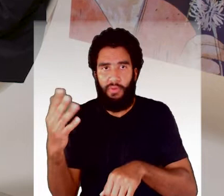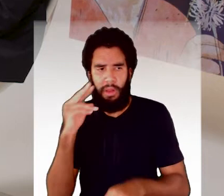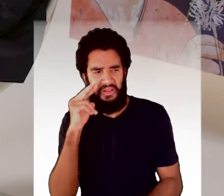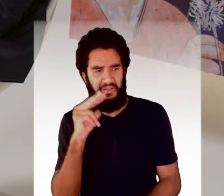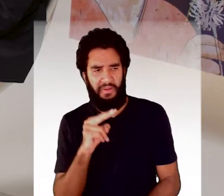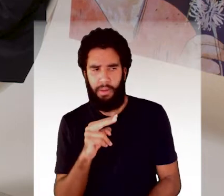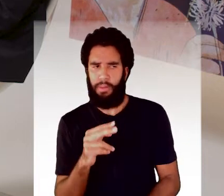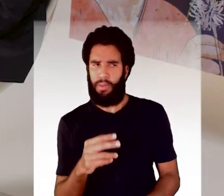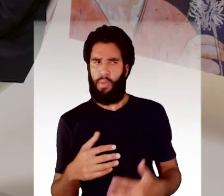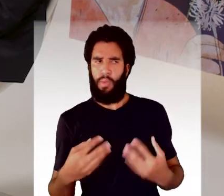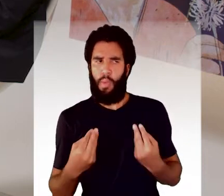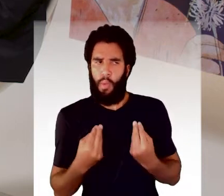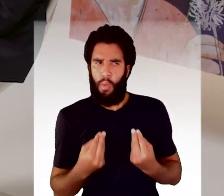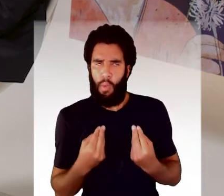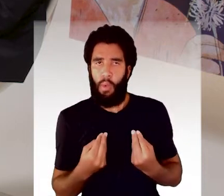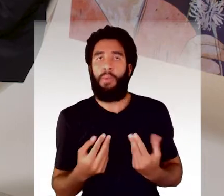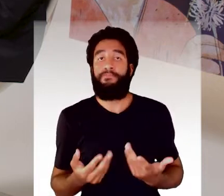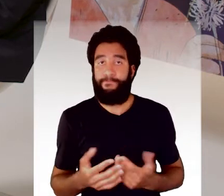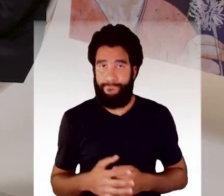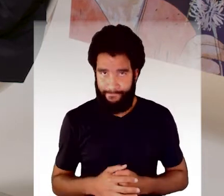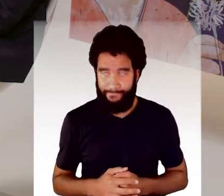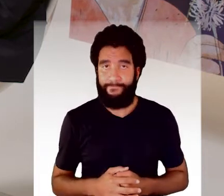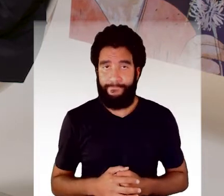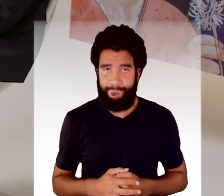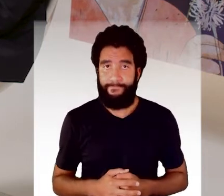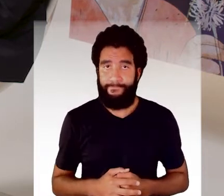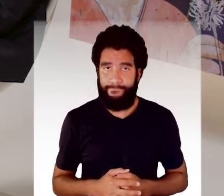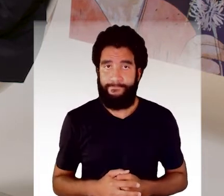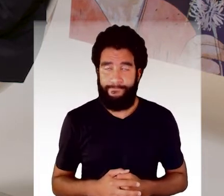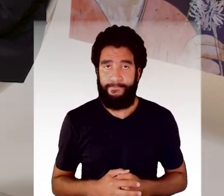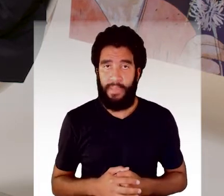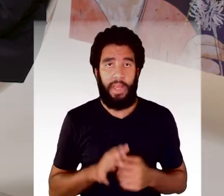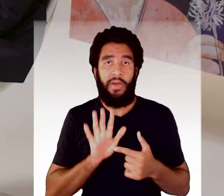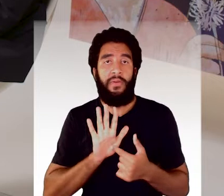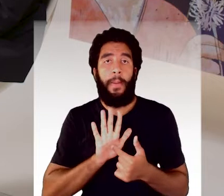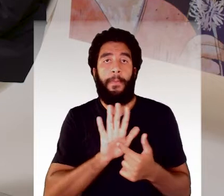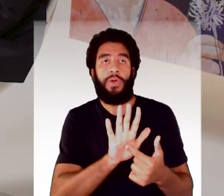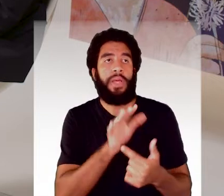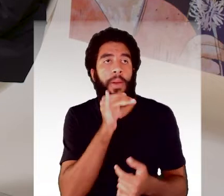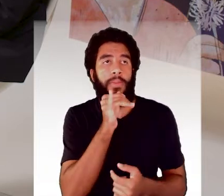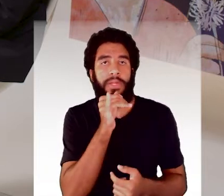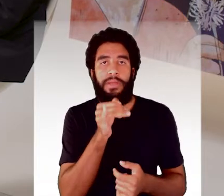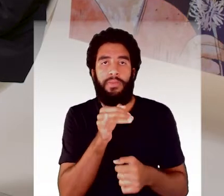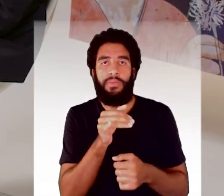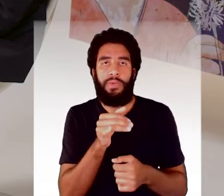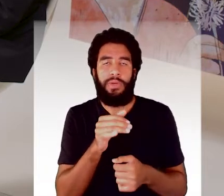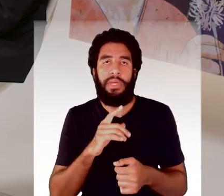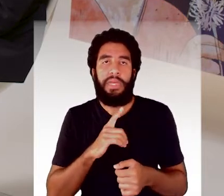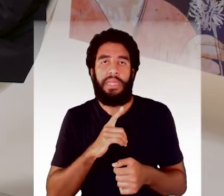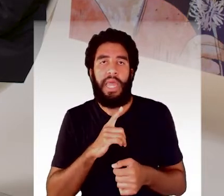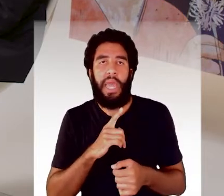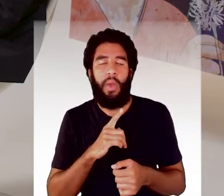acabar se configurando como alguma medida de retaliação na disputa por mercados e é